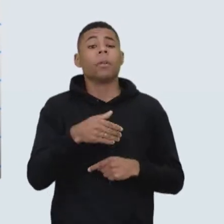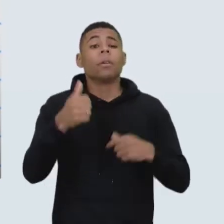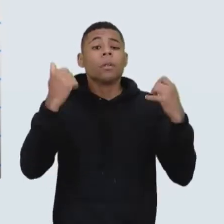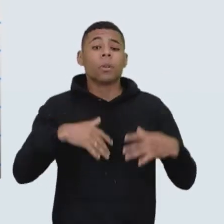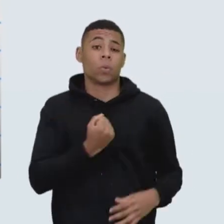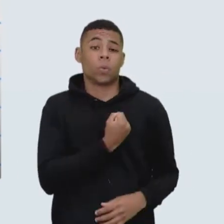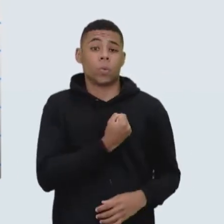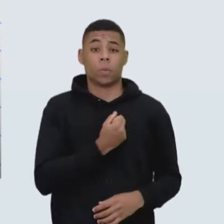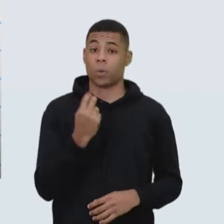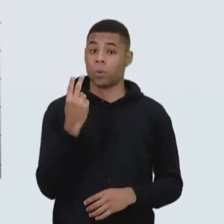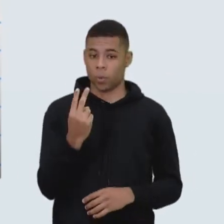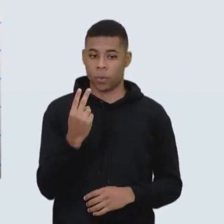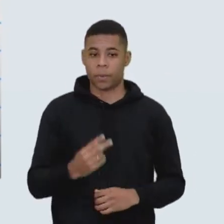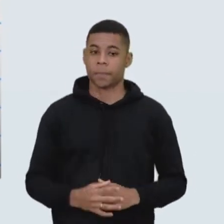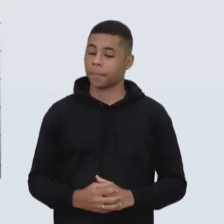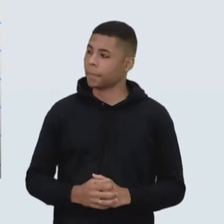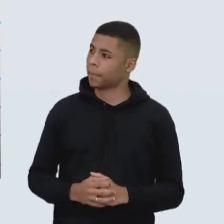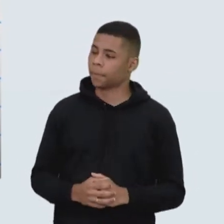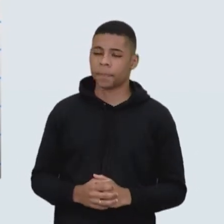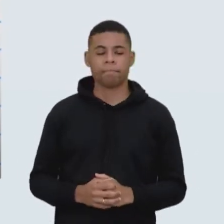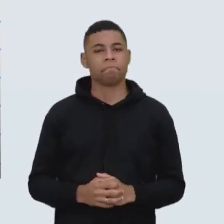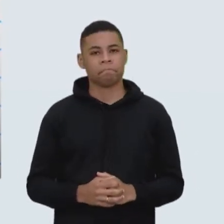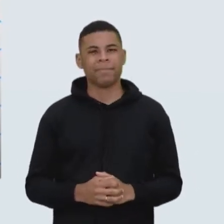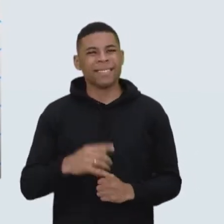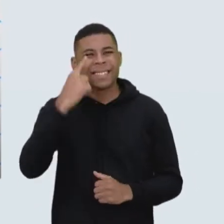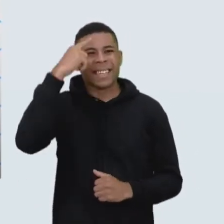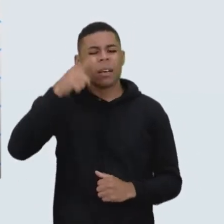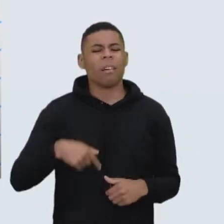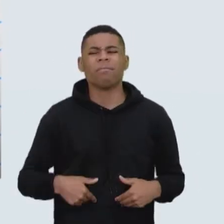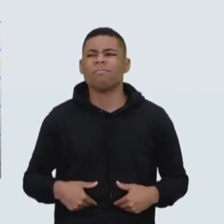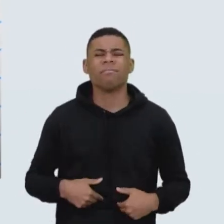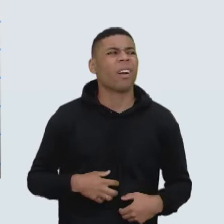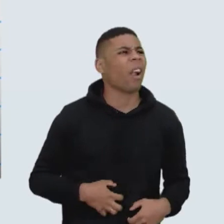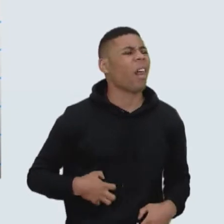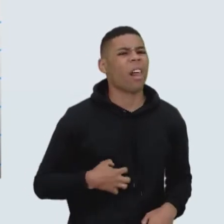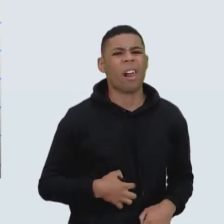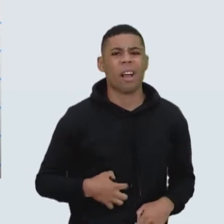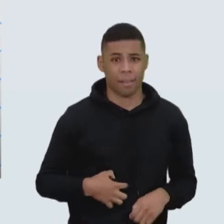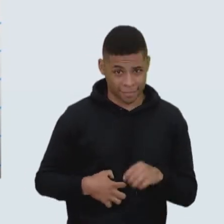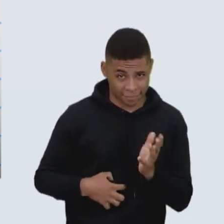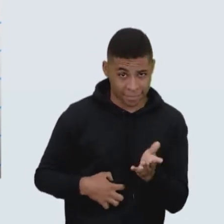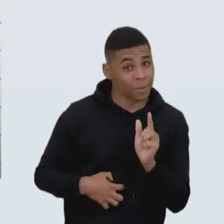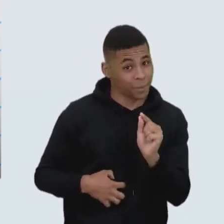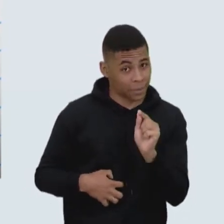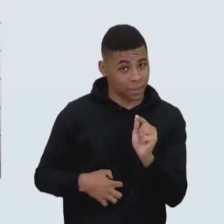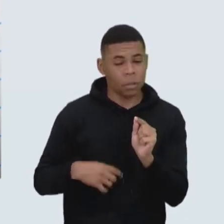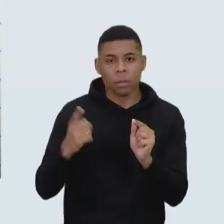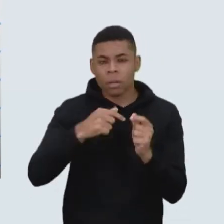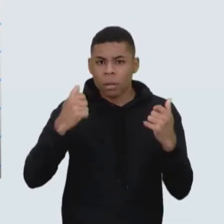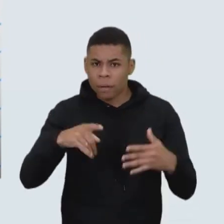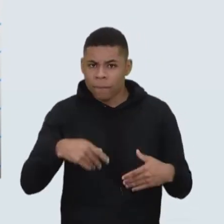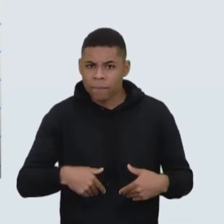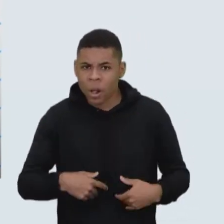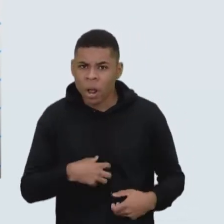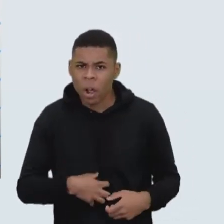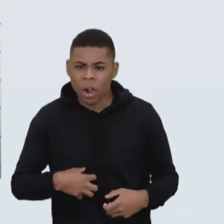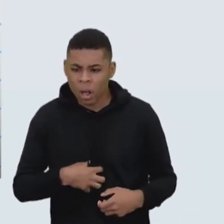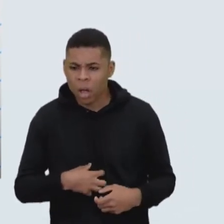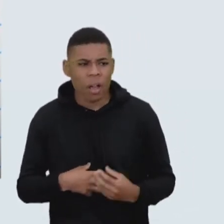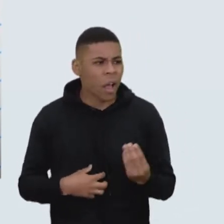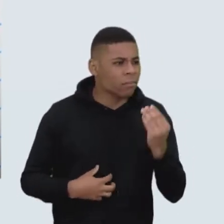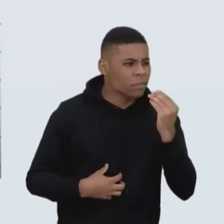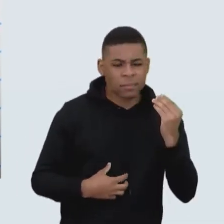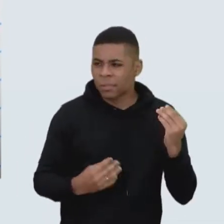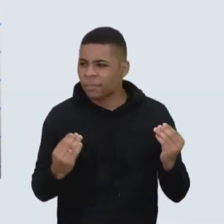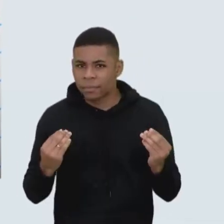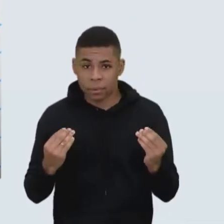de número 2. Sabe quando bate aquela fominha? Pois é, mas aqui não vamos falar da fome que você sente entre uma refeição e